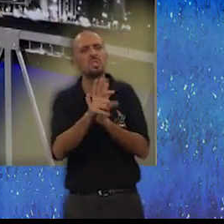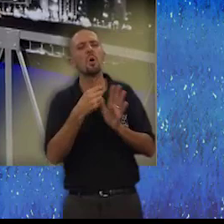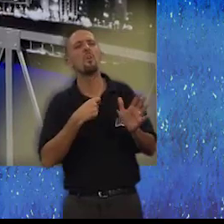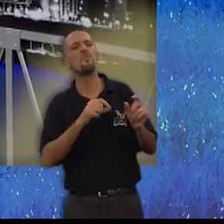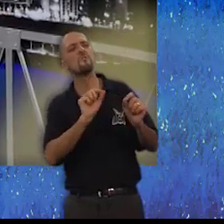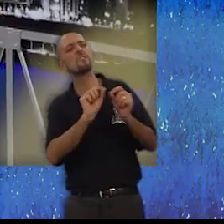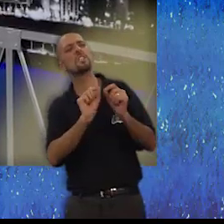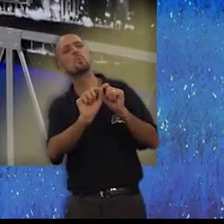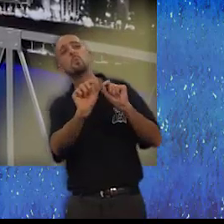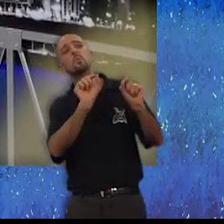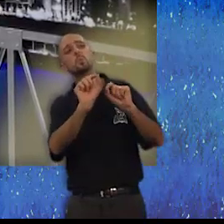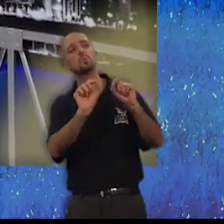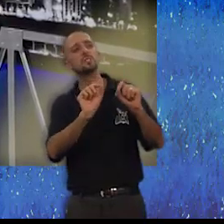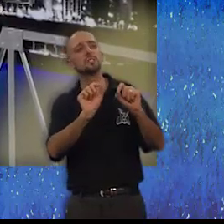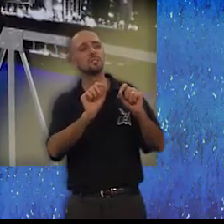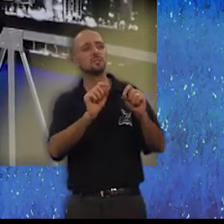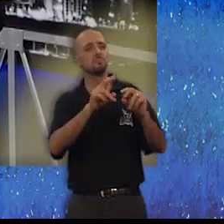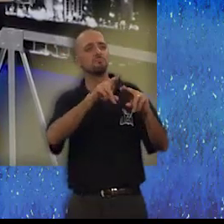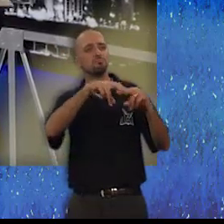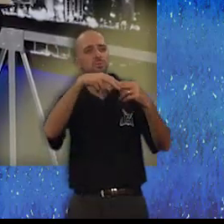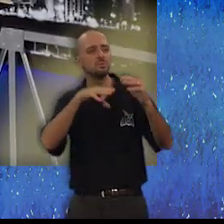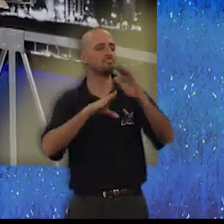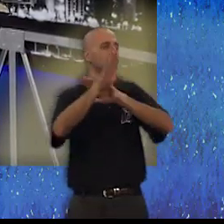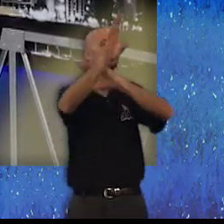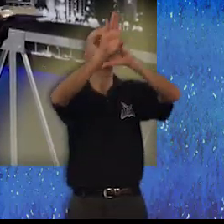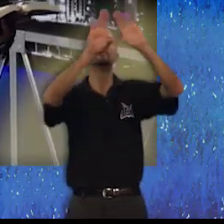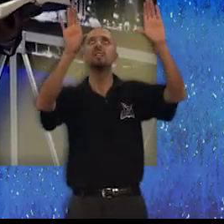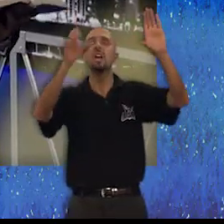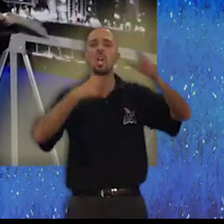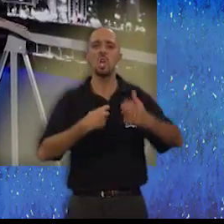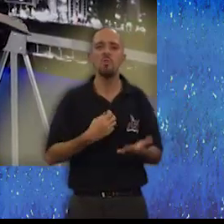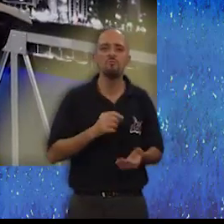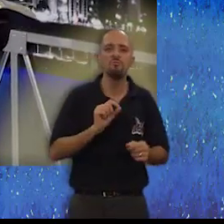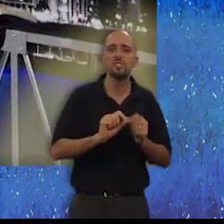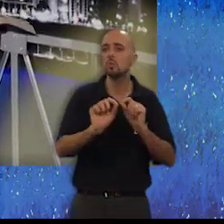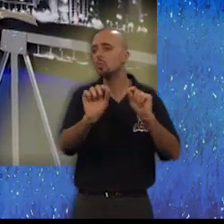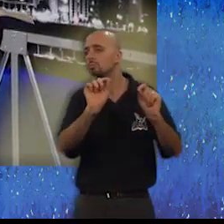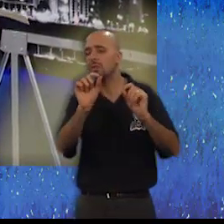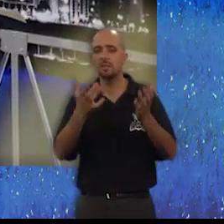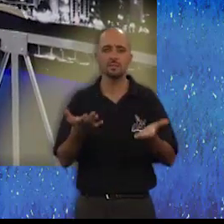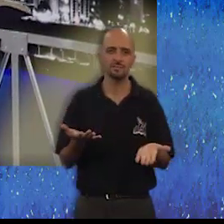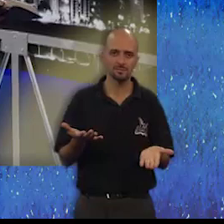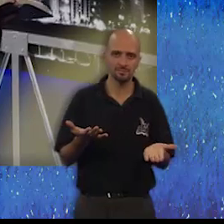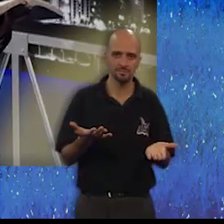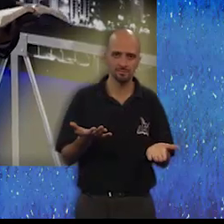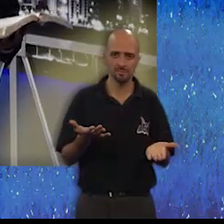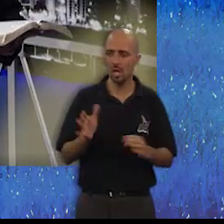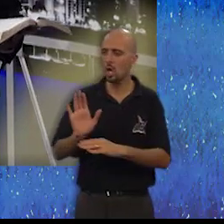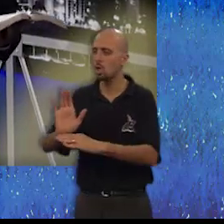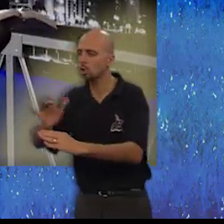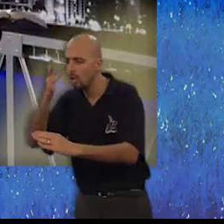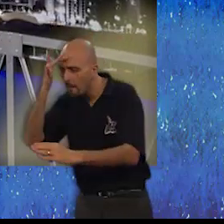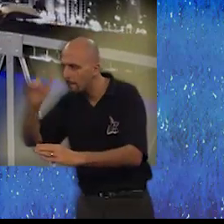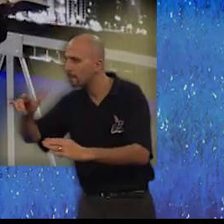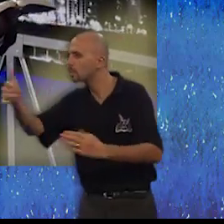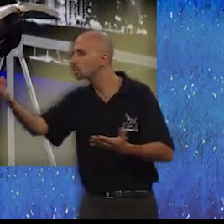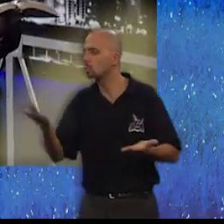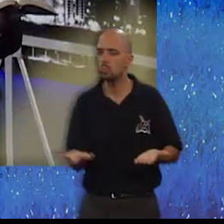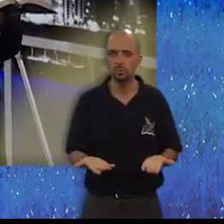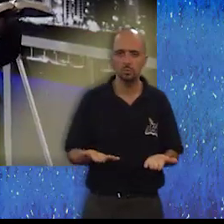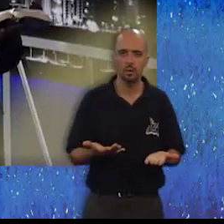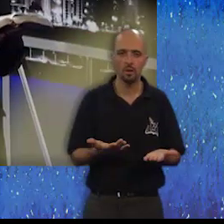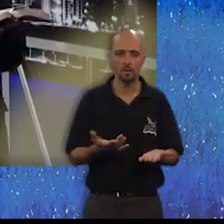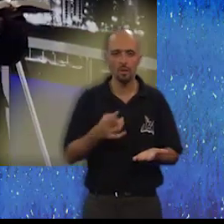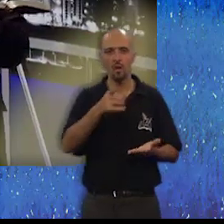que fazer para alcançar a vida eterna? Para eu ser salvo, o que é que eu tenho que fazer de bom? Me diz aí. E se você falar assim, ó, você tem que